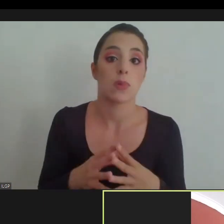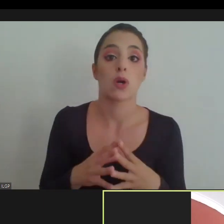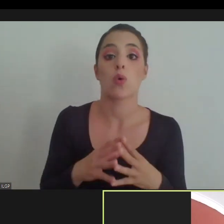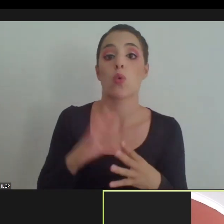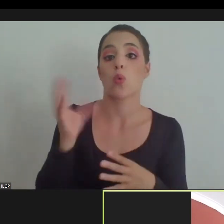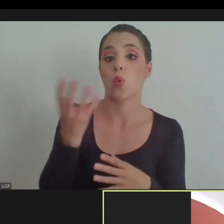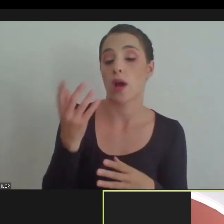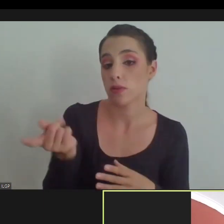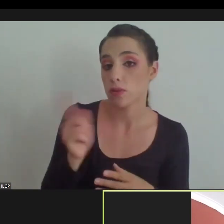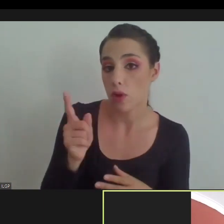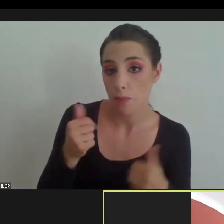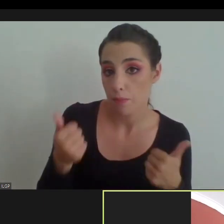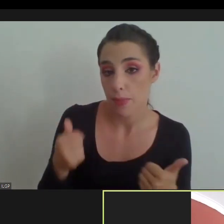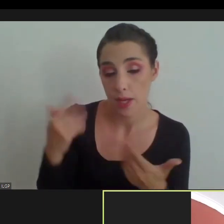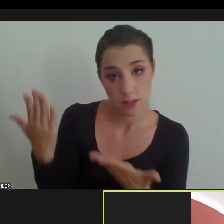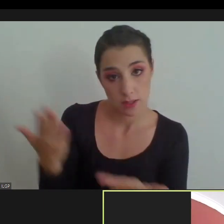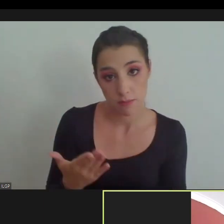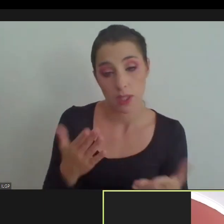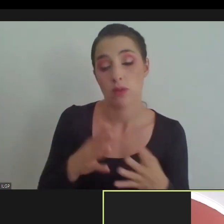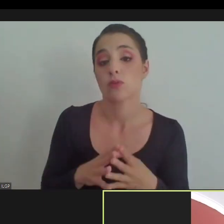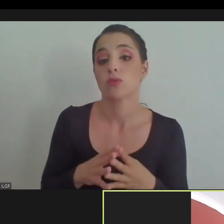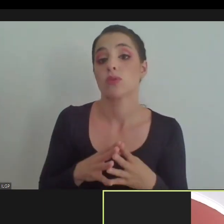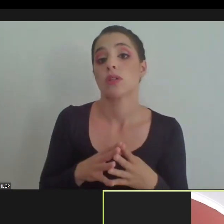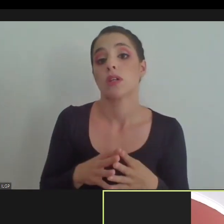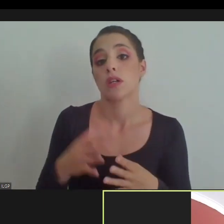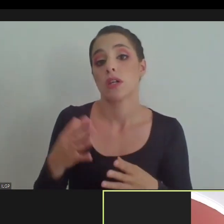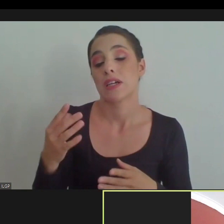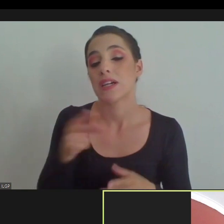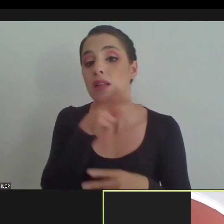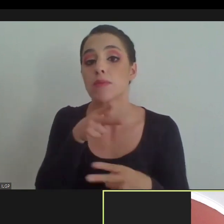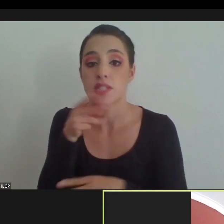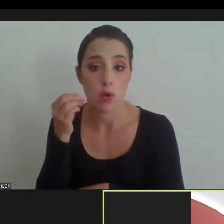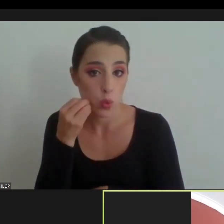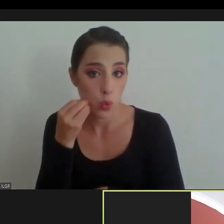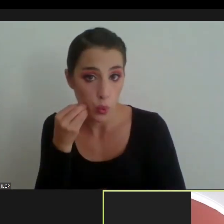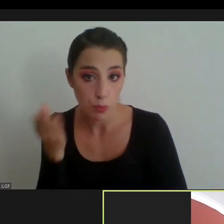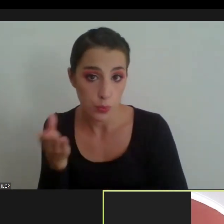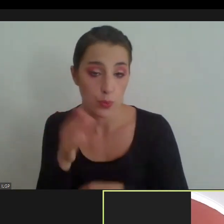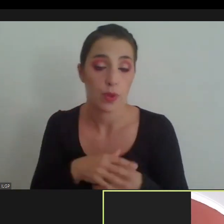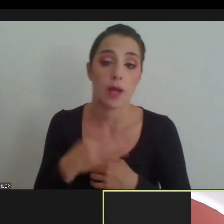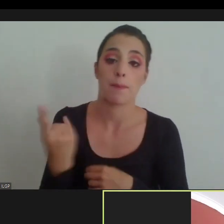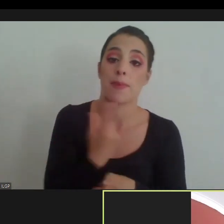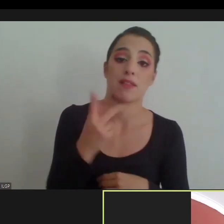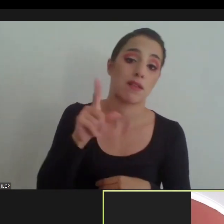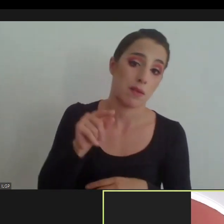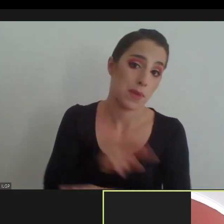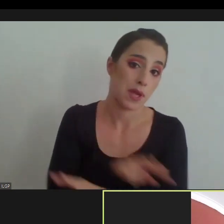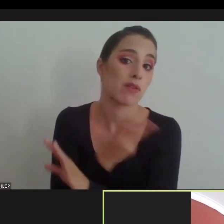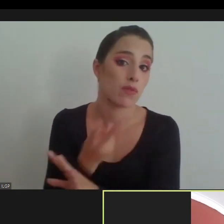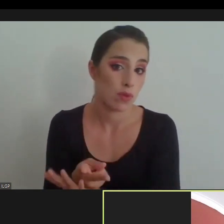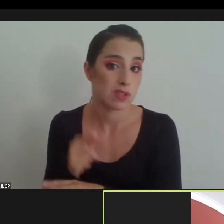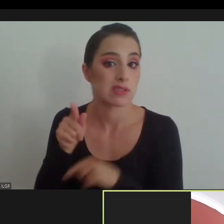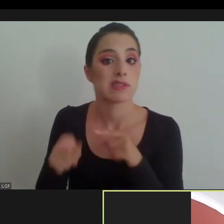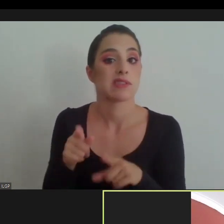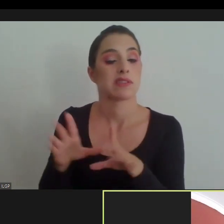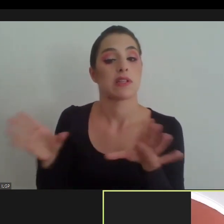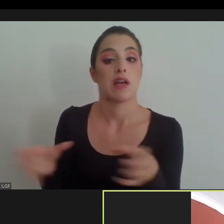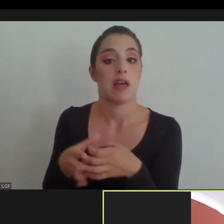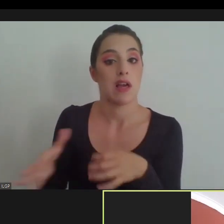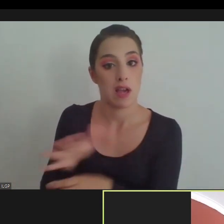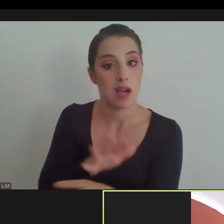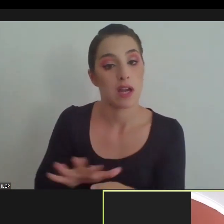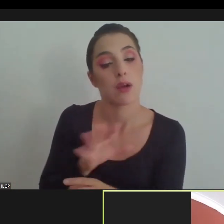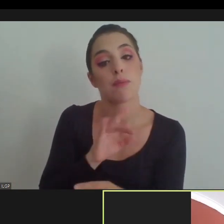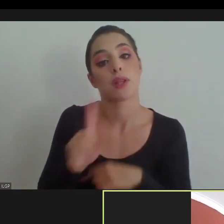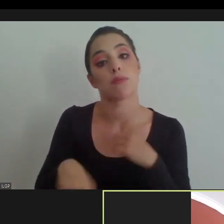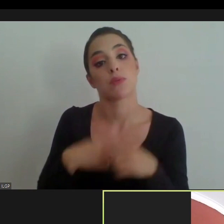são bem recebidos pelos funcionários. Então tem que haver o reforço desse órgão para que o cidadão se sinta